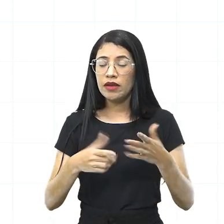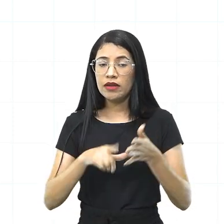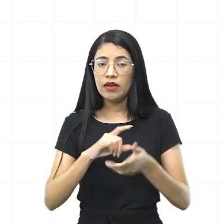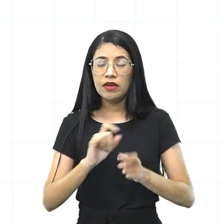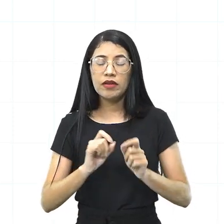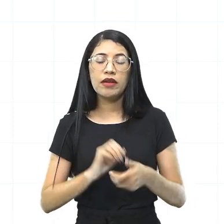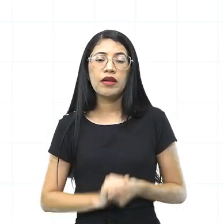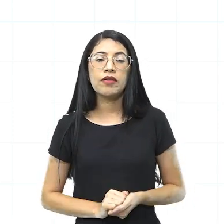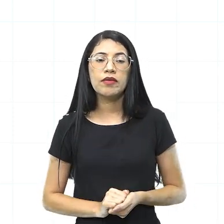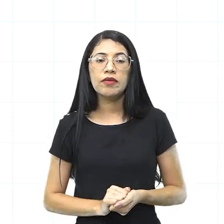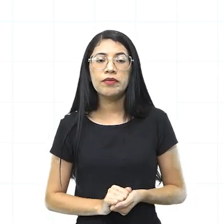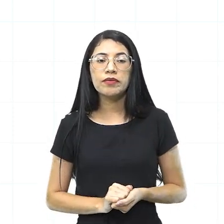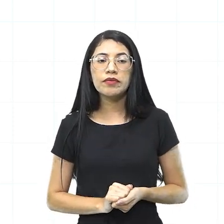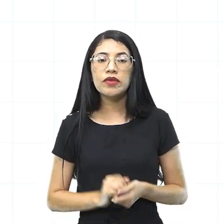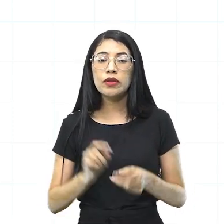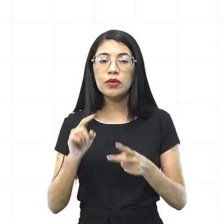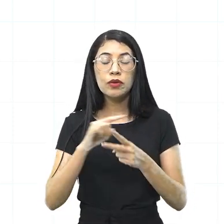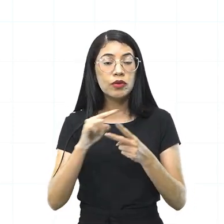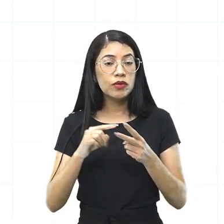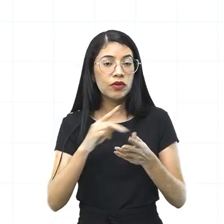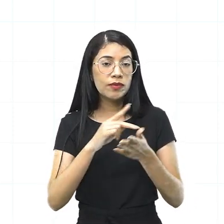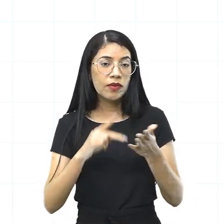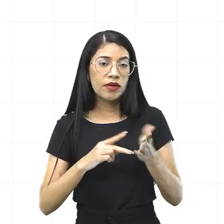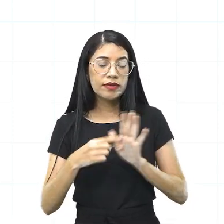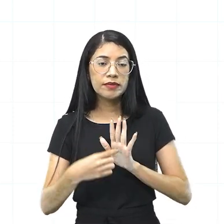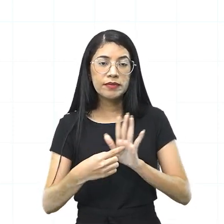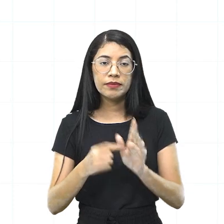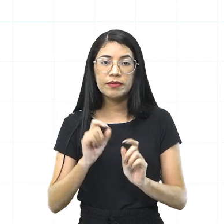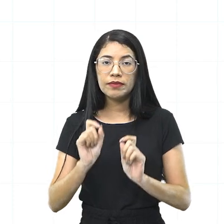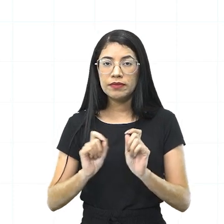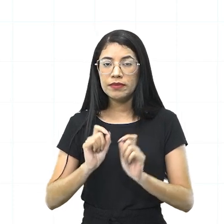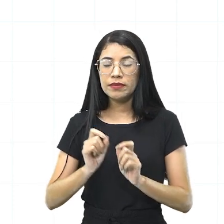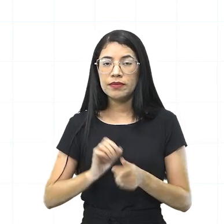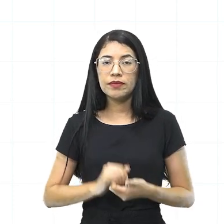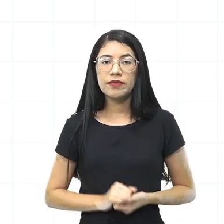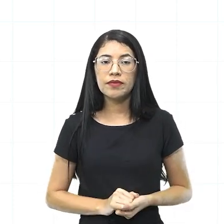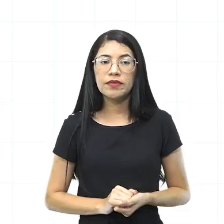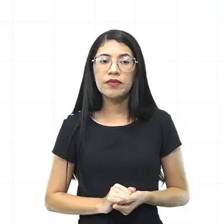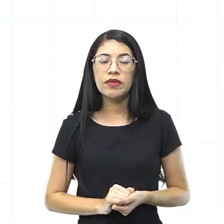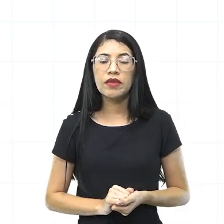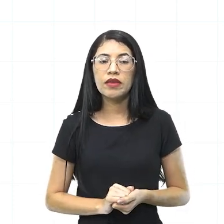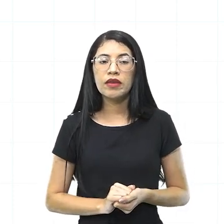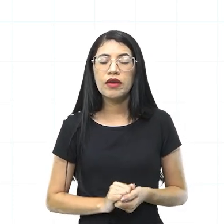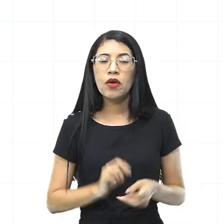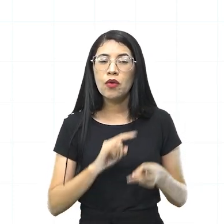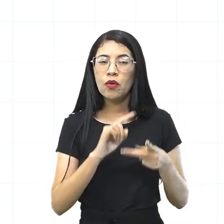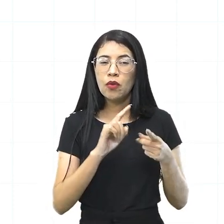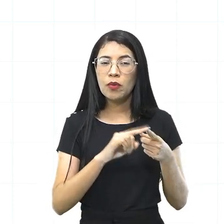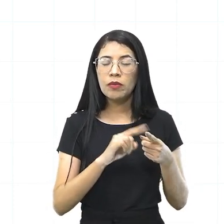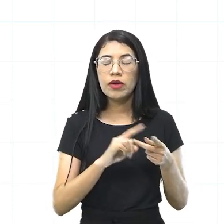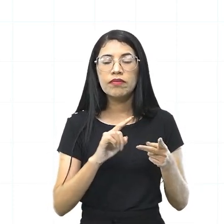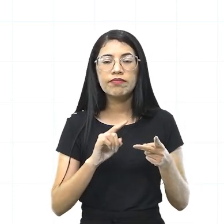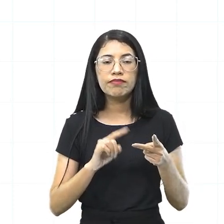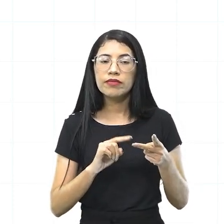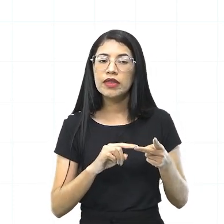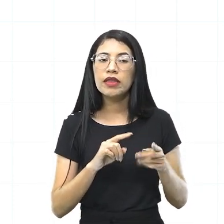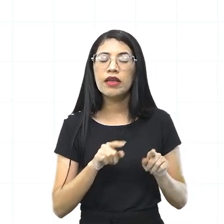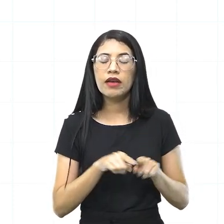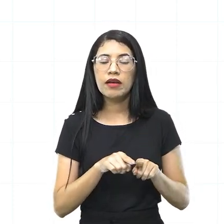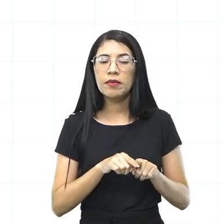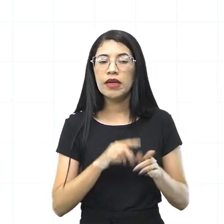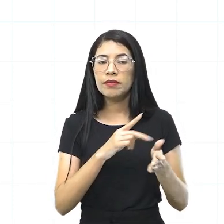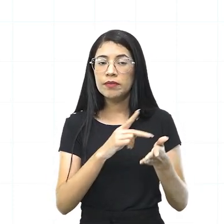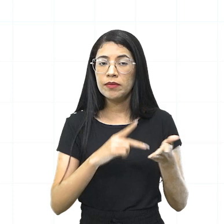Nós temos aí nos dois poemas que a gente apresentou, tanto lá do poeta quanto o do